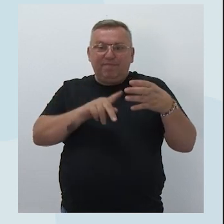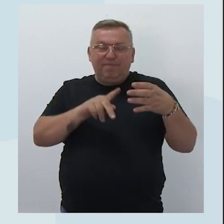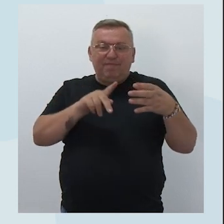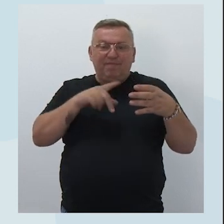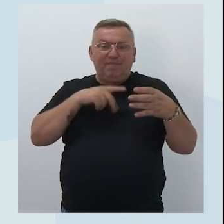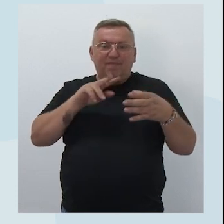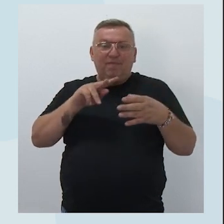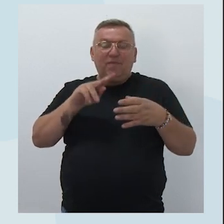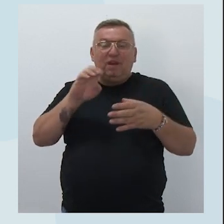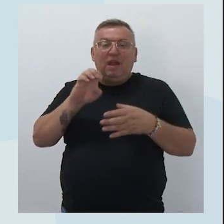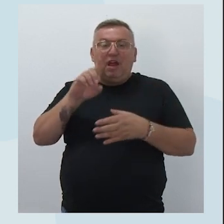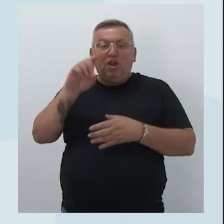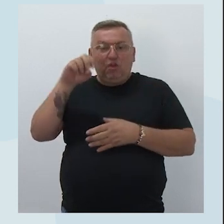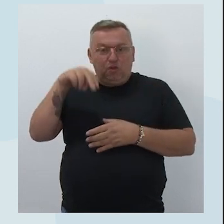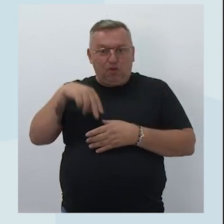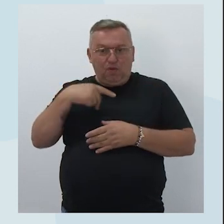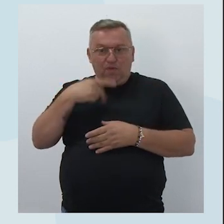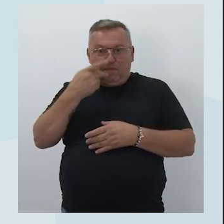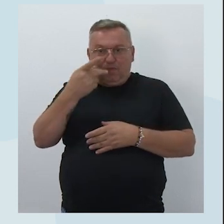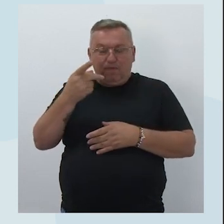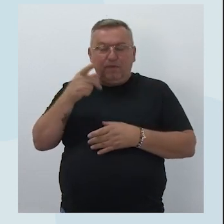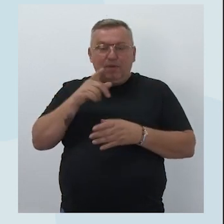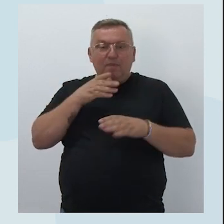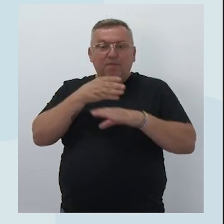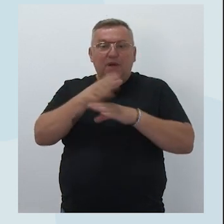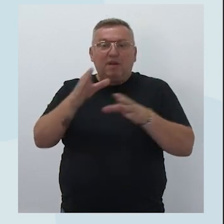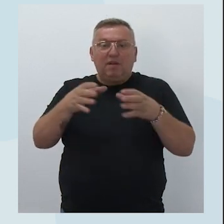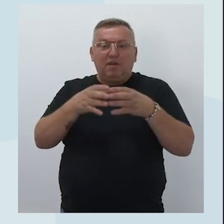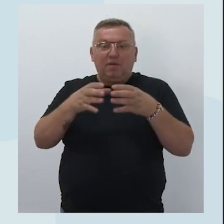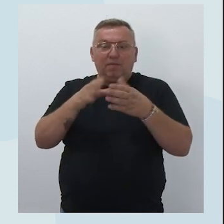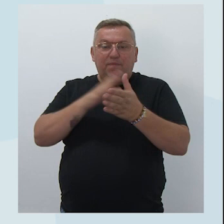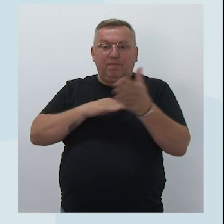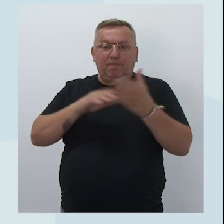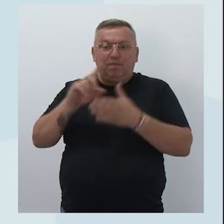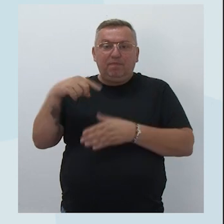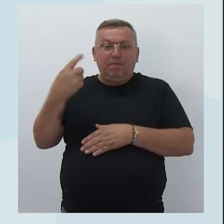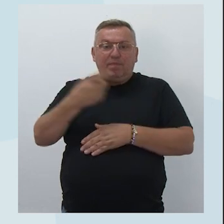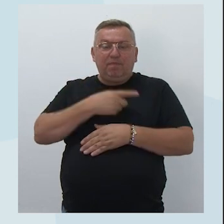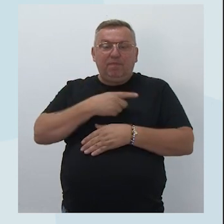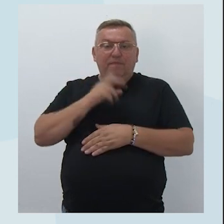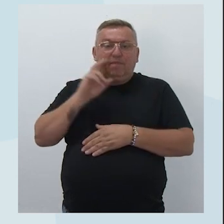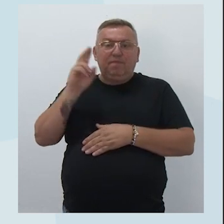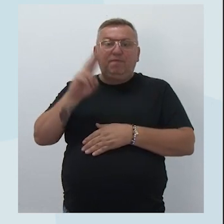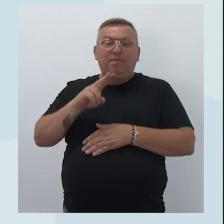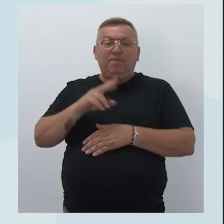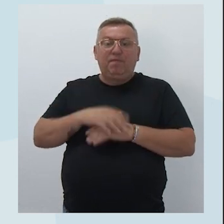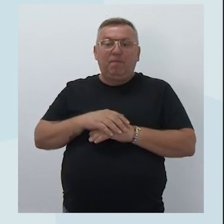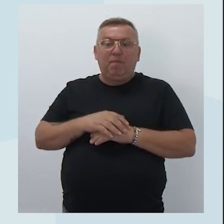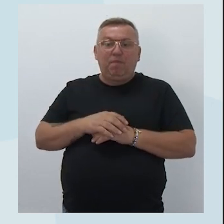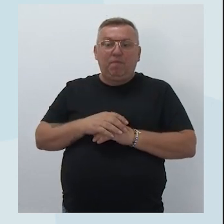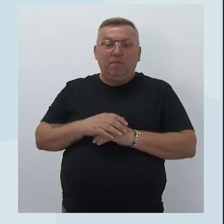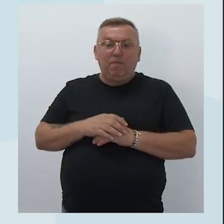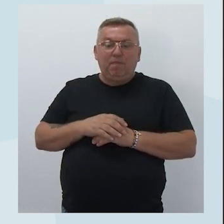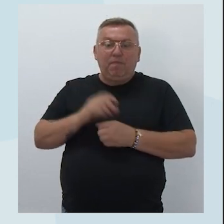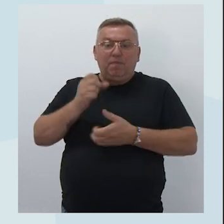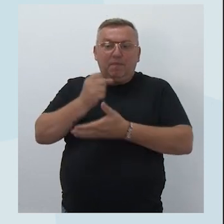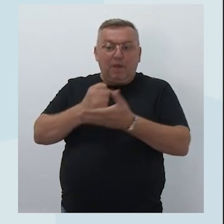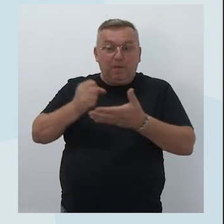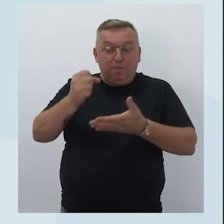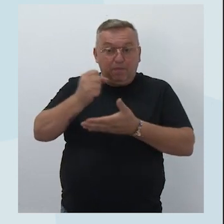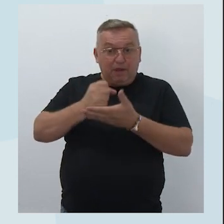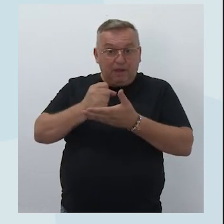que o Emerson citou aqui, que fazem parte desse grupo, quando todos nós recebemos, né, a Base